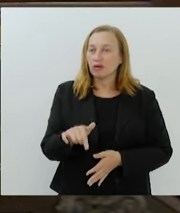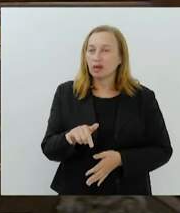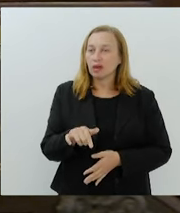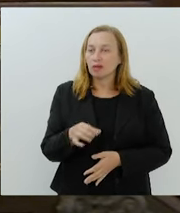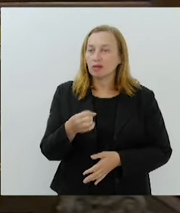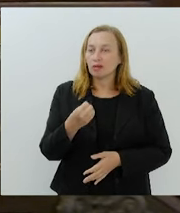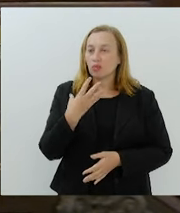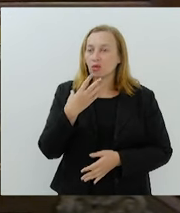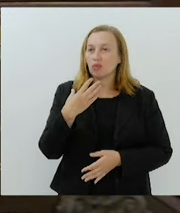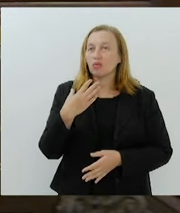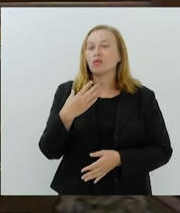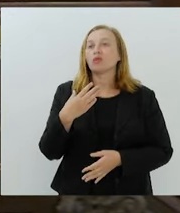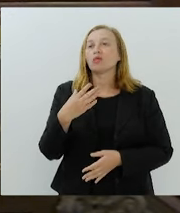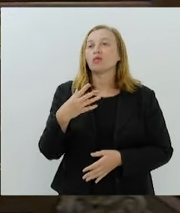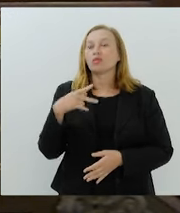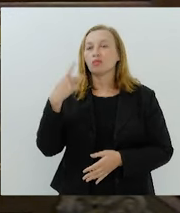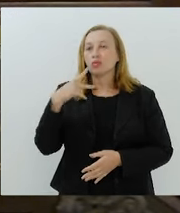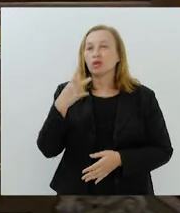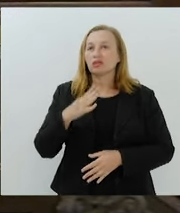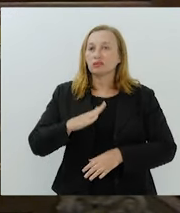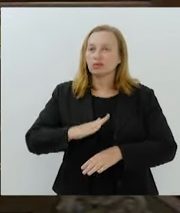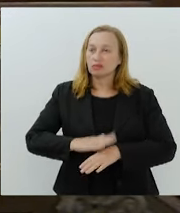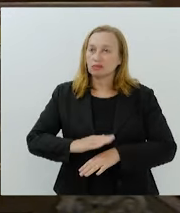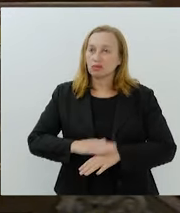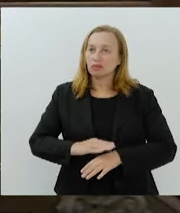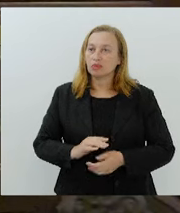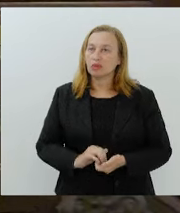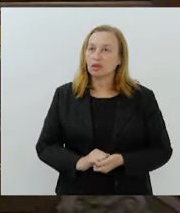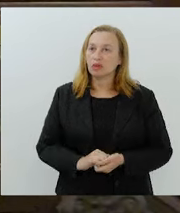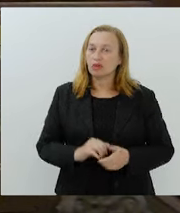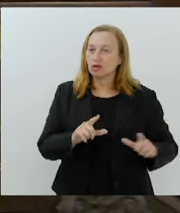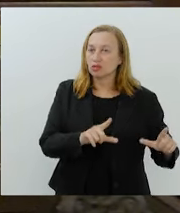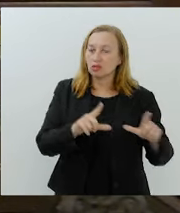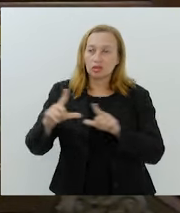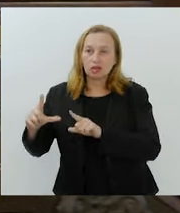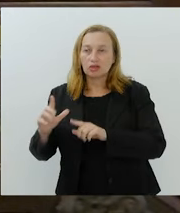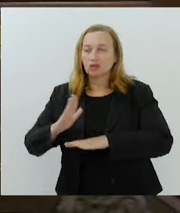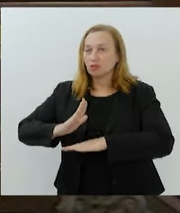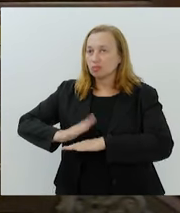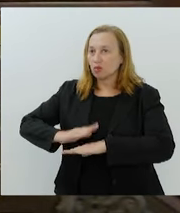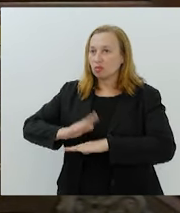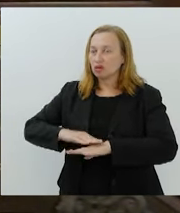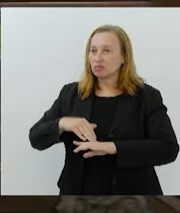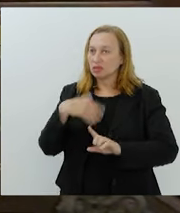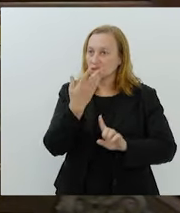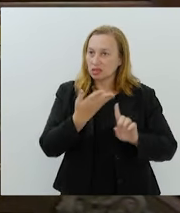cargo nesse momento. Aí eu estou saindo do local e estou falando do momento dessa honraria.